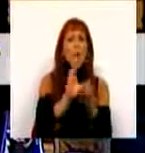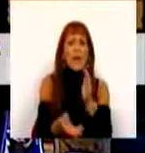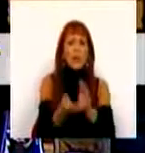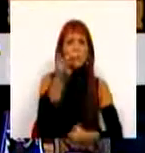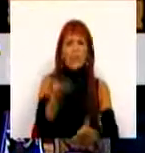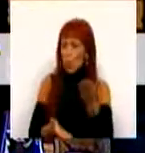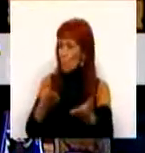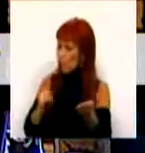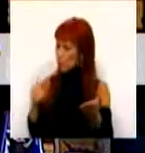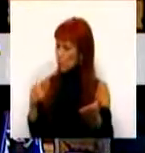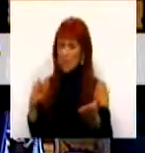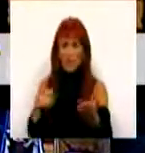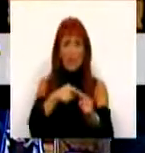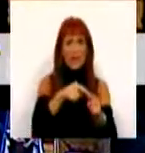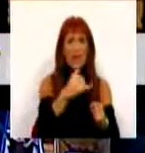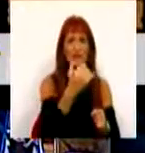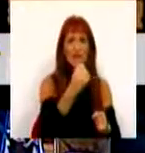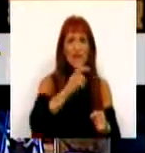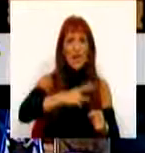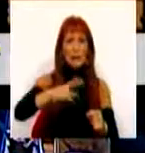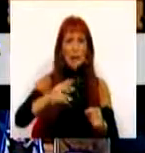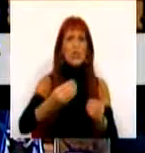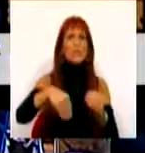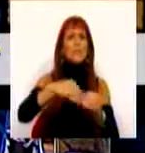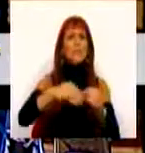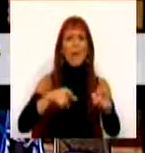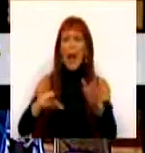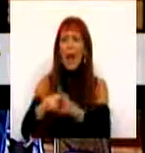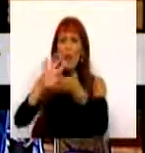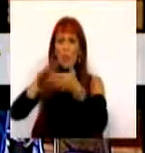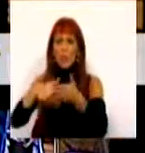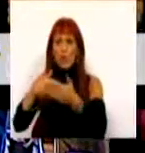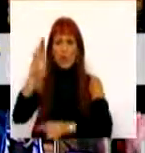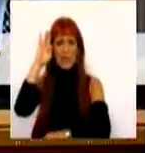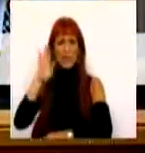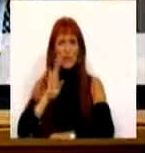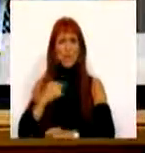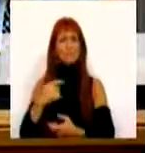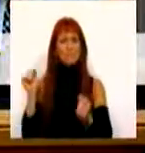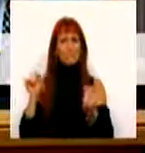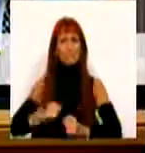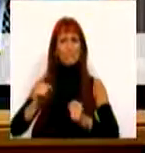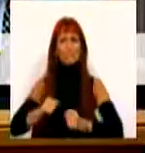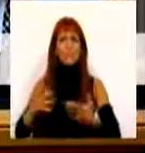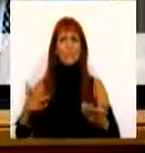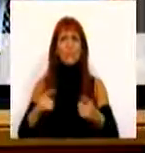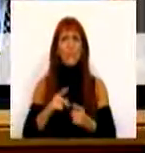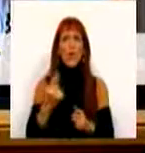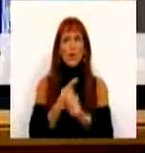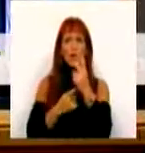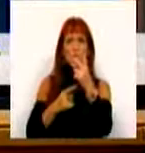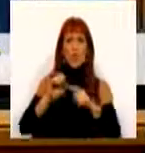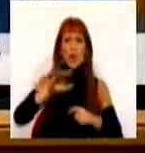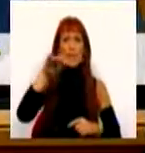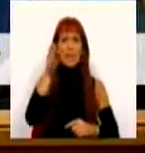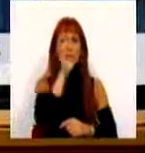a 2017 de 20 milhões relativamente à Lei de Programação Militar, confirmando-se duas coisas.